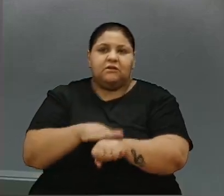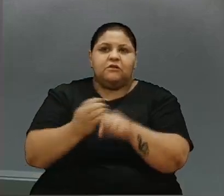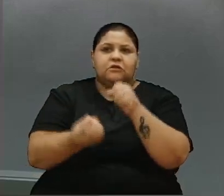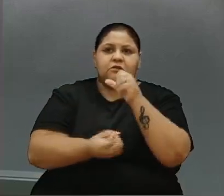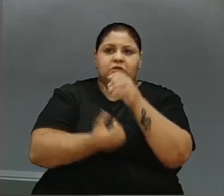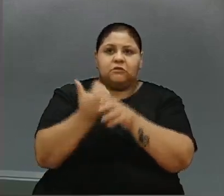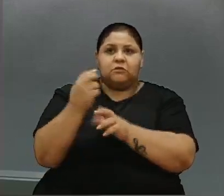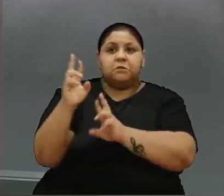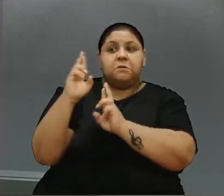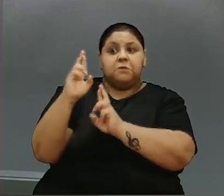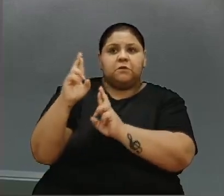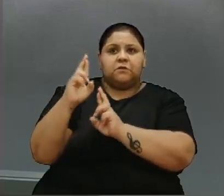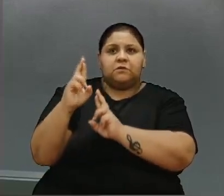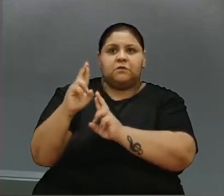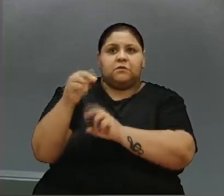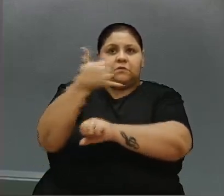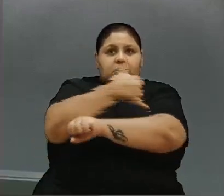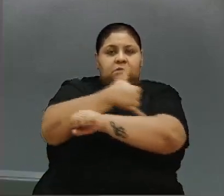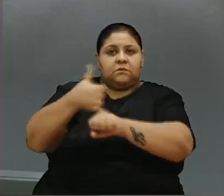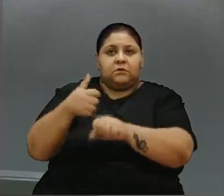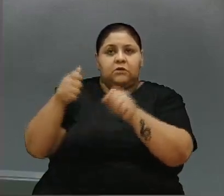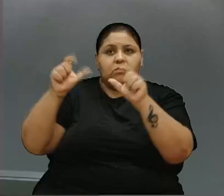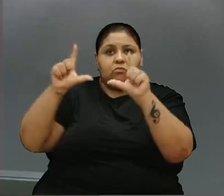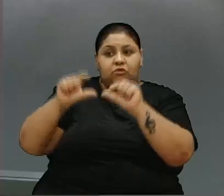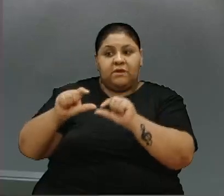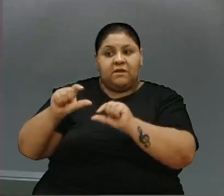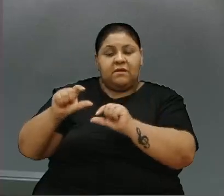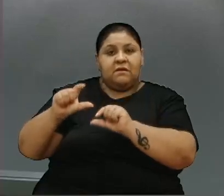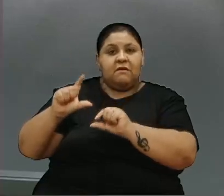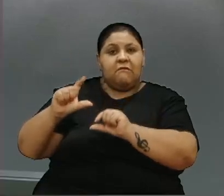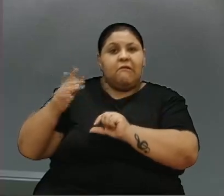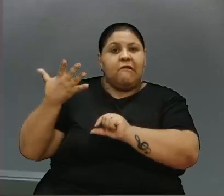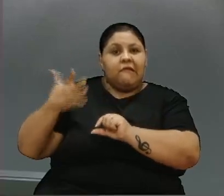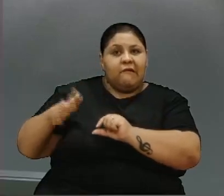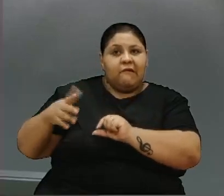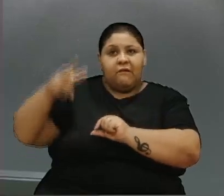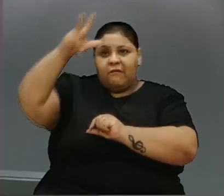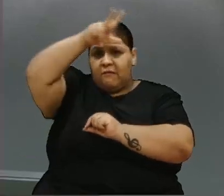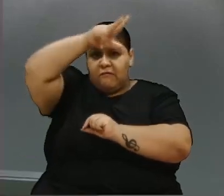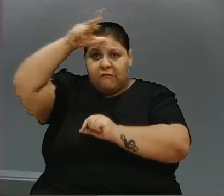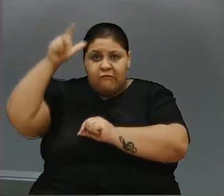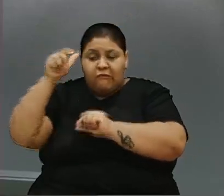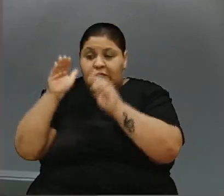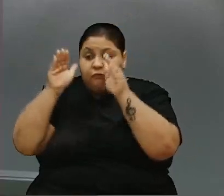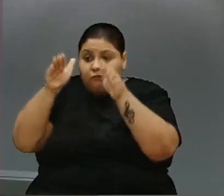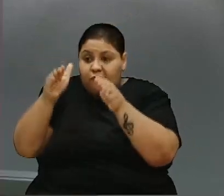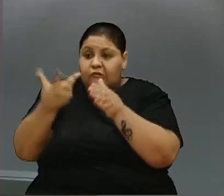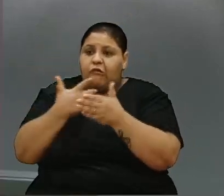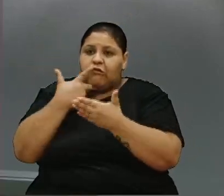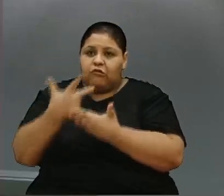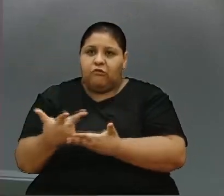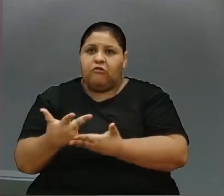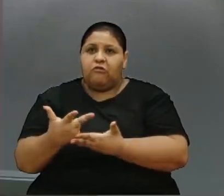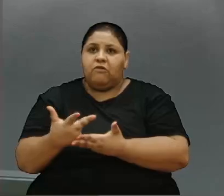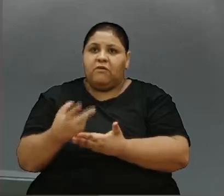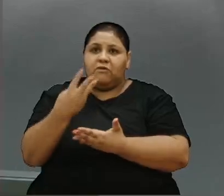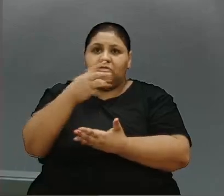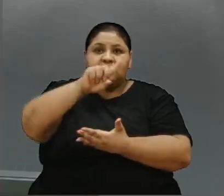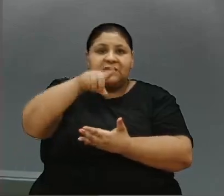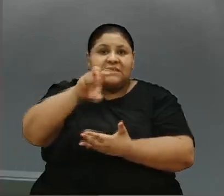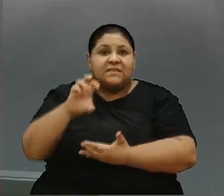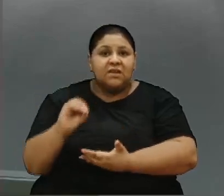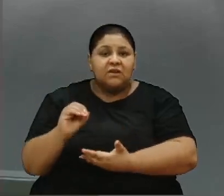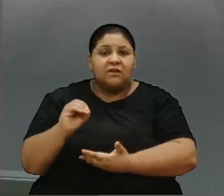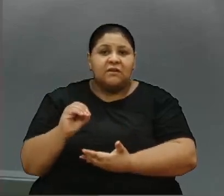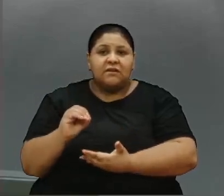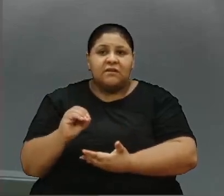uma expectativa de que a passagem poderia ficar mais barata, né? E o nosso prefeito foi bem específico quando ele falou nos R$ 13,50.